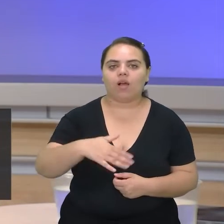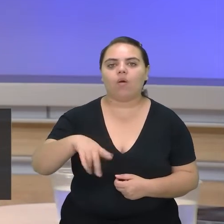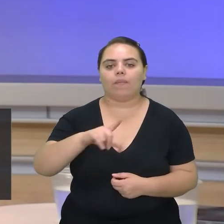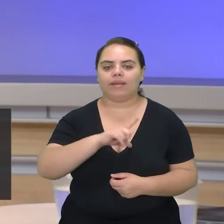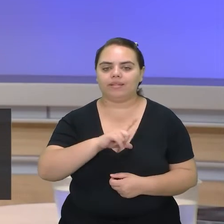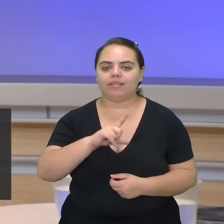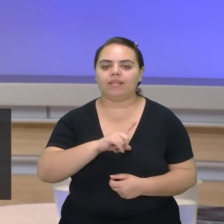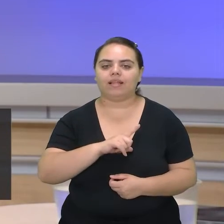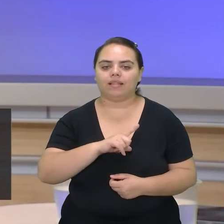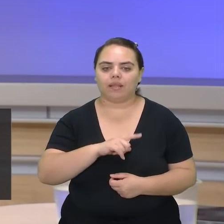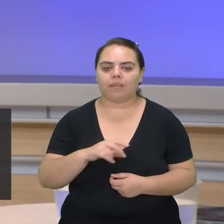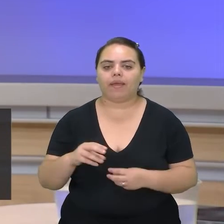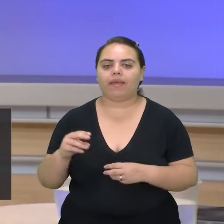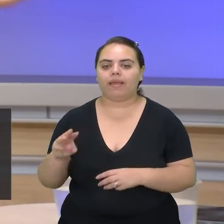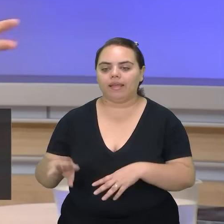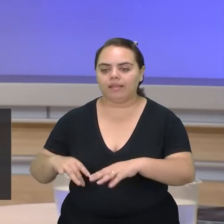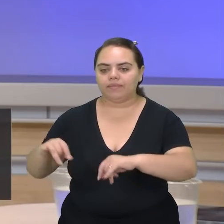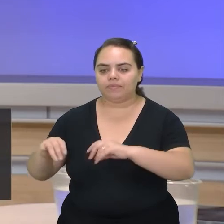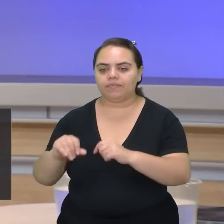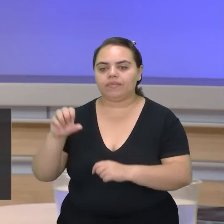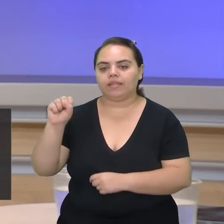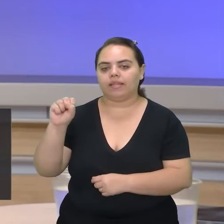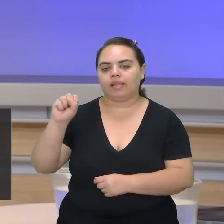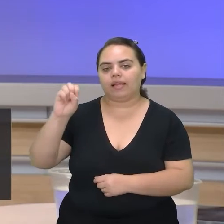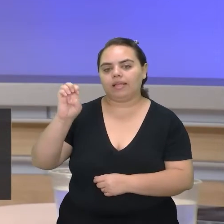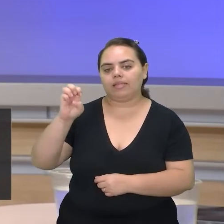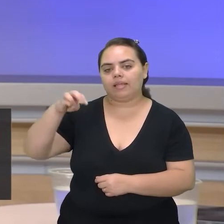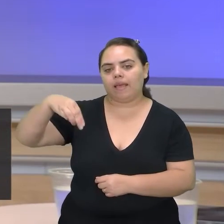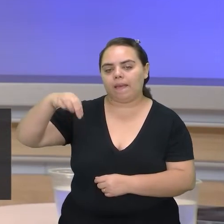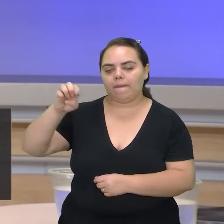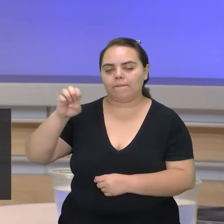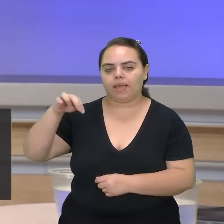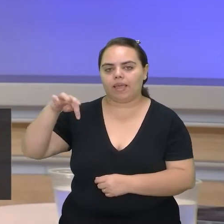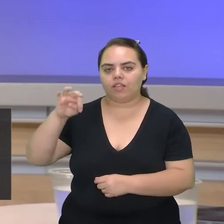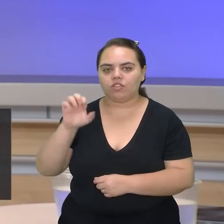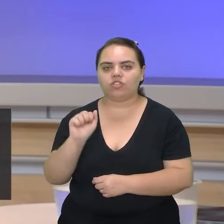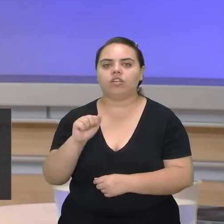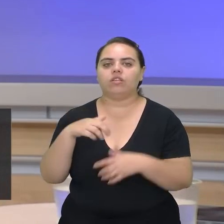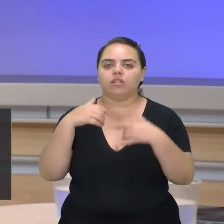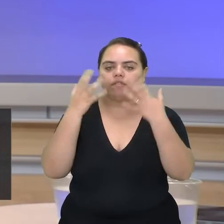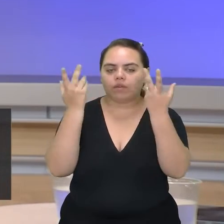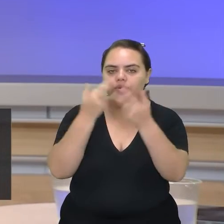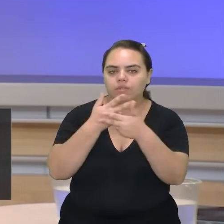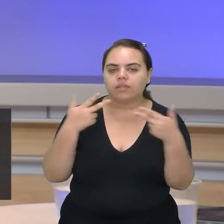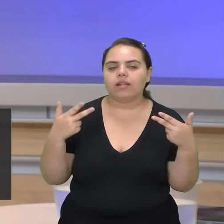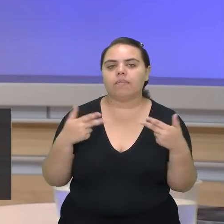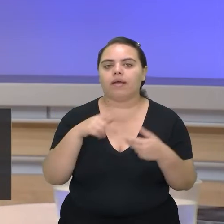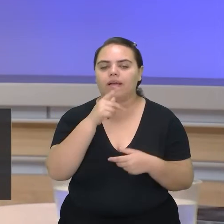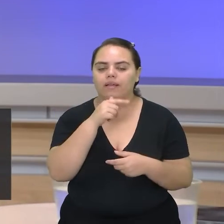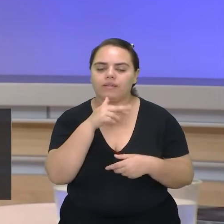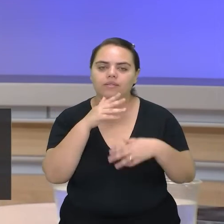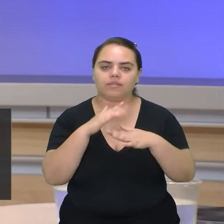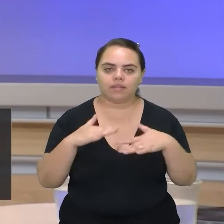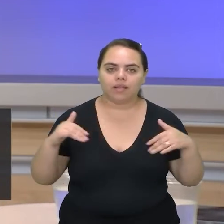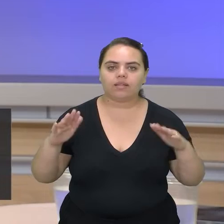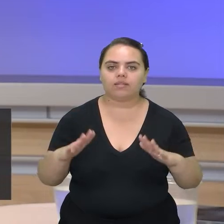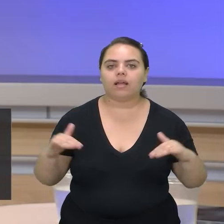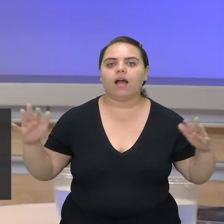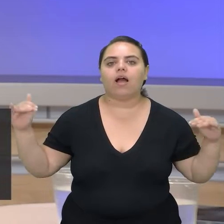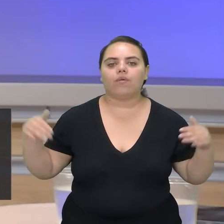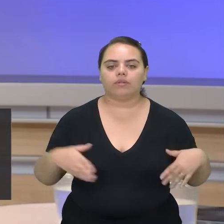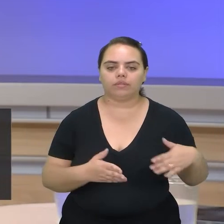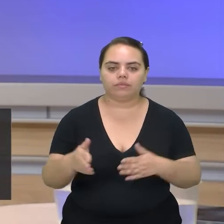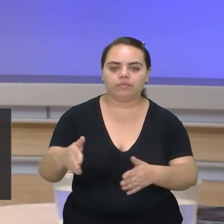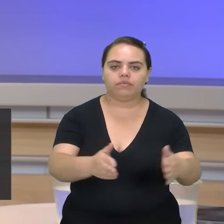ter sementes, né, que vão se dispersando pelo vento, pelos animais, pelas águas dos córregos da nossa cidade. Então,